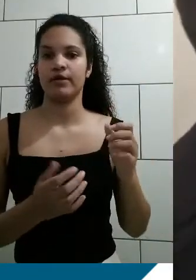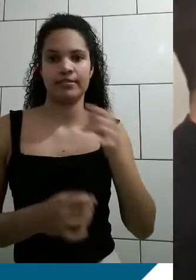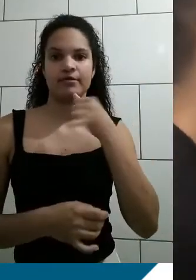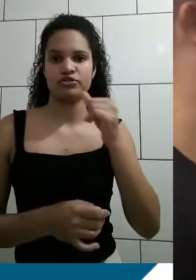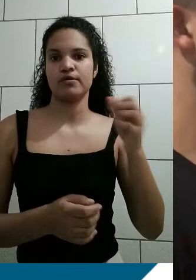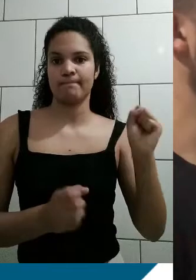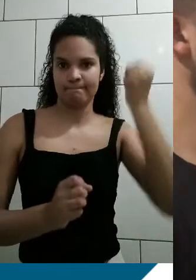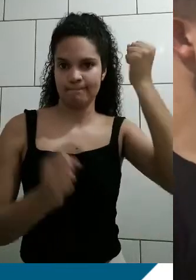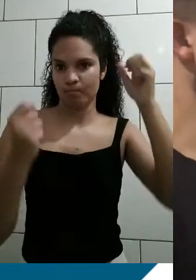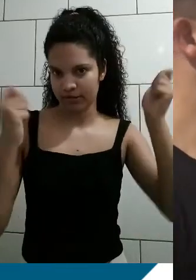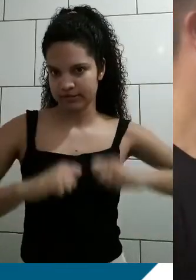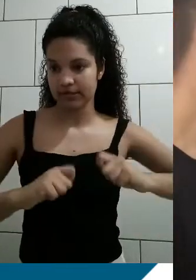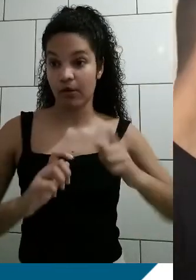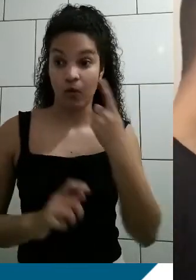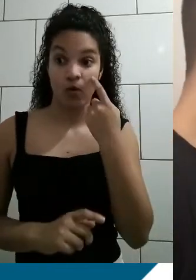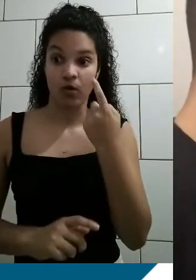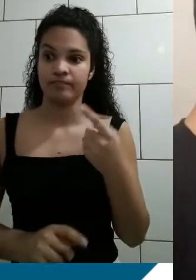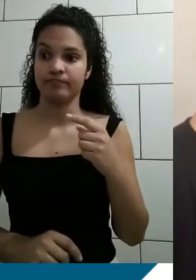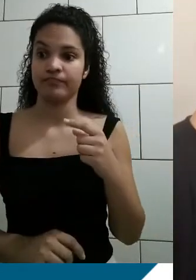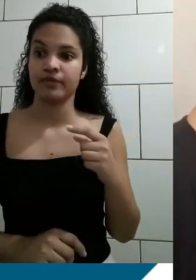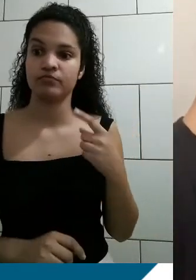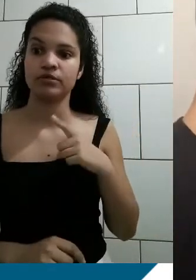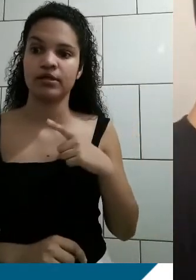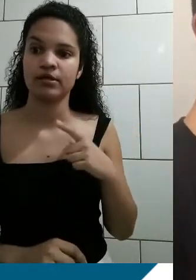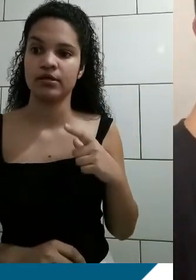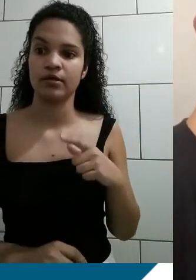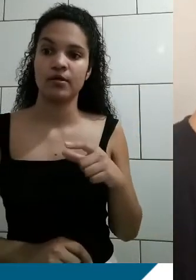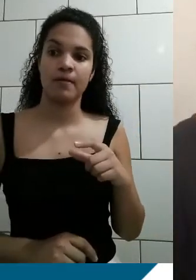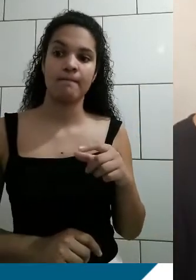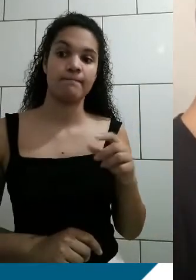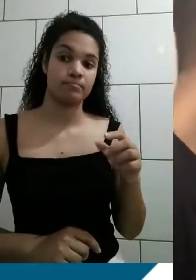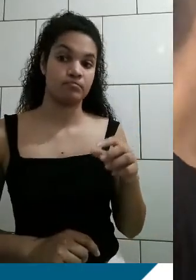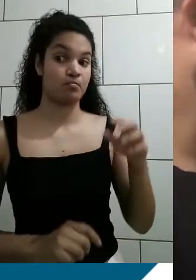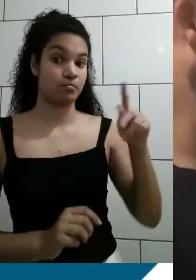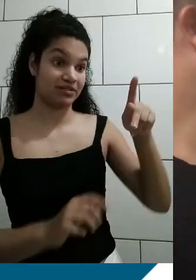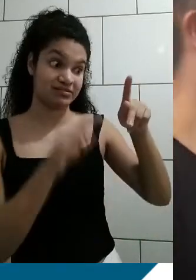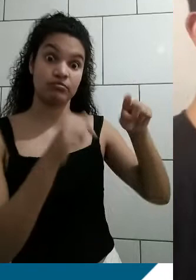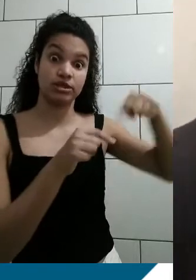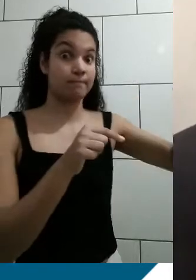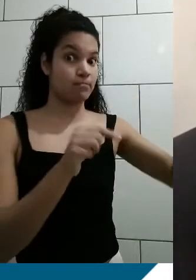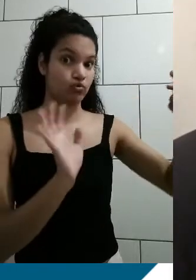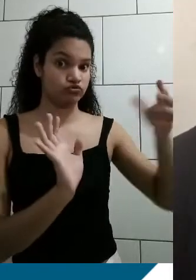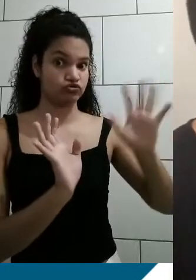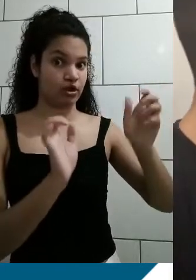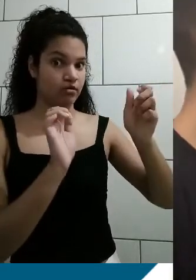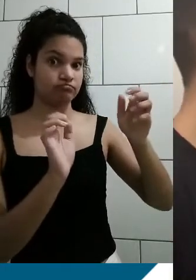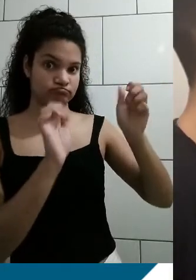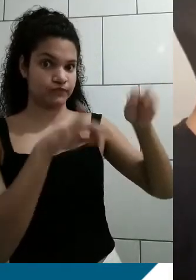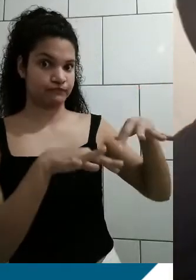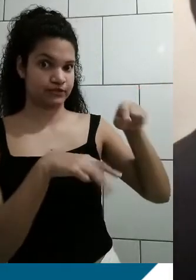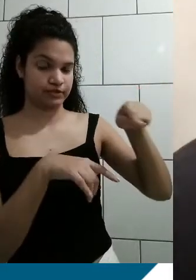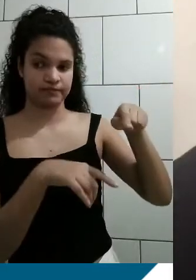depois do meu processo, tá bom? Então tem que esses valores eles permanecem inalterados. Então basta expandir as expressões